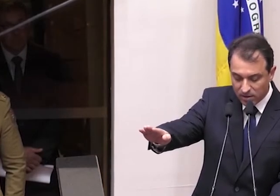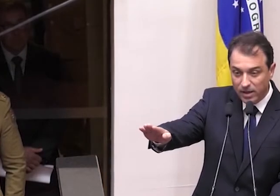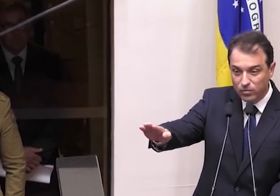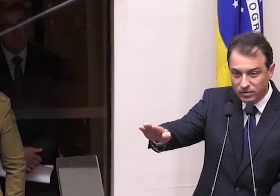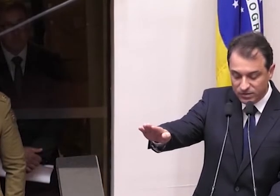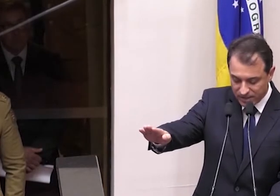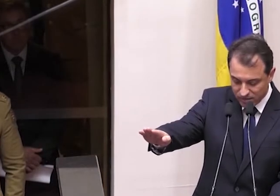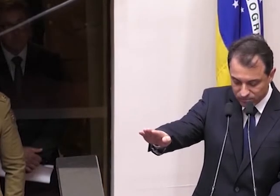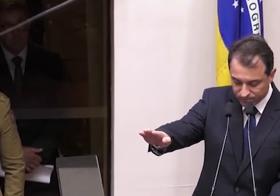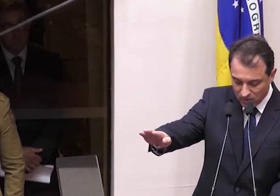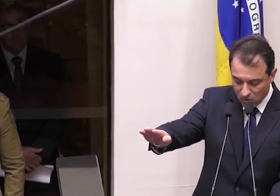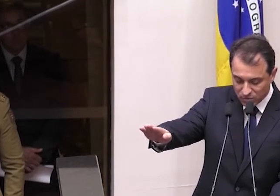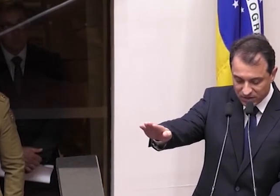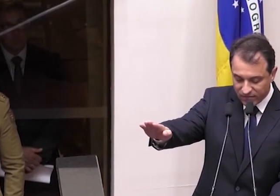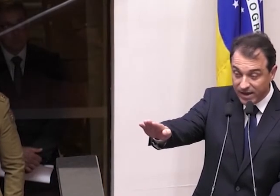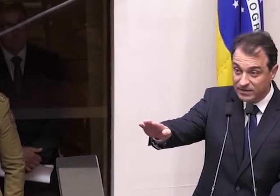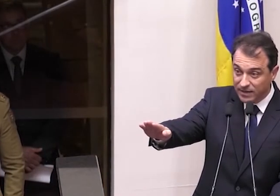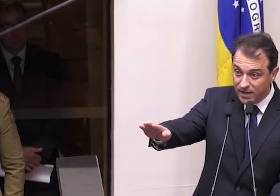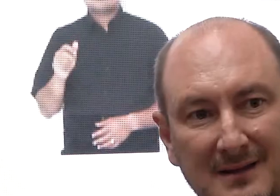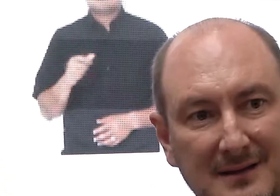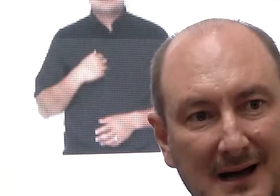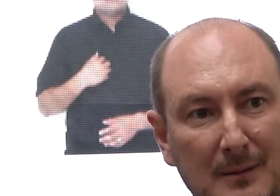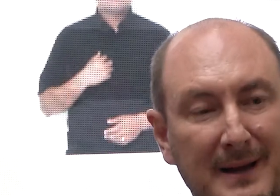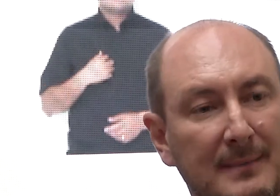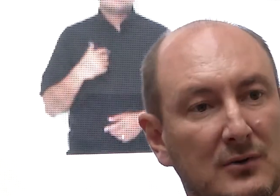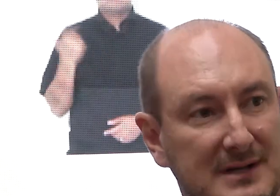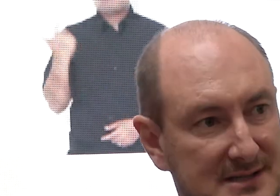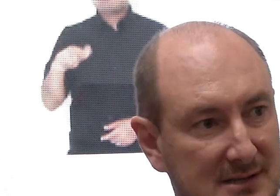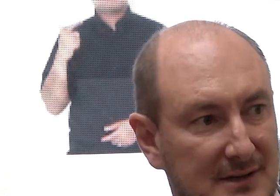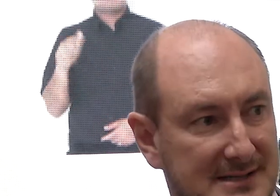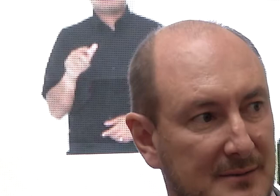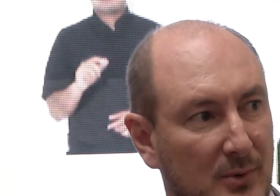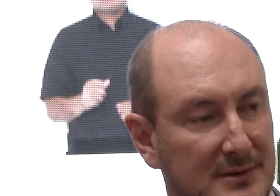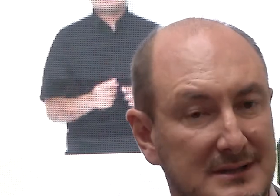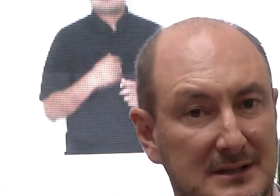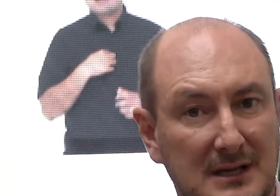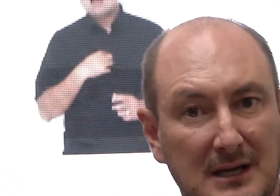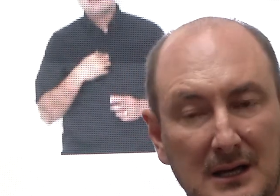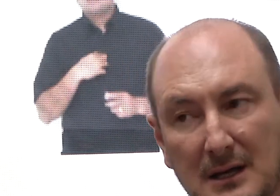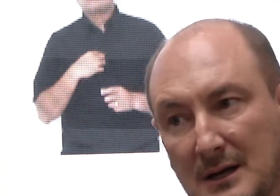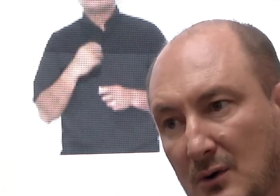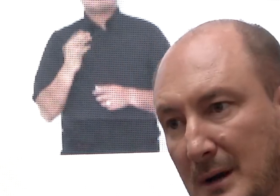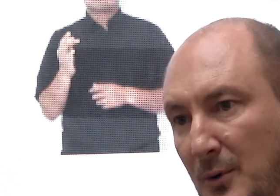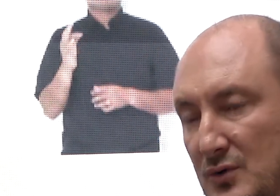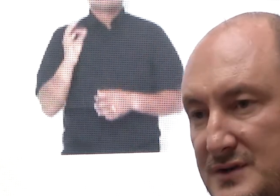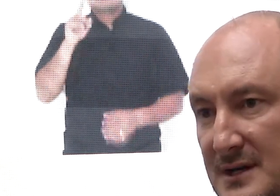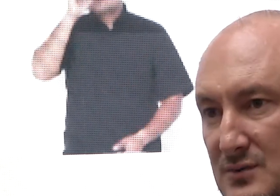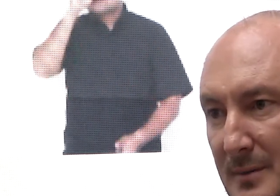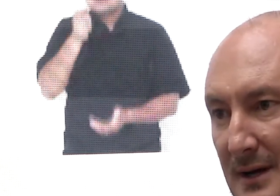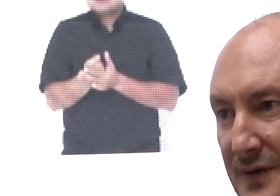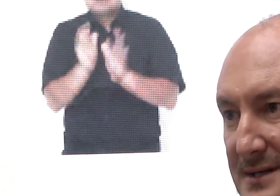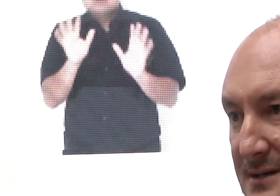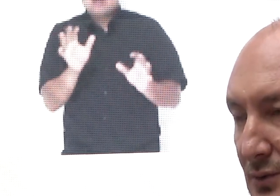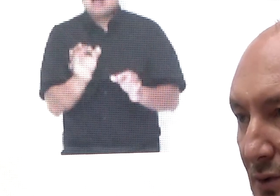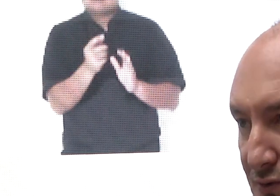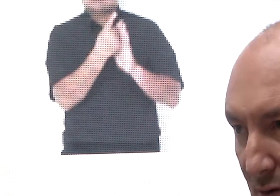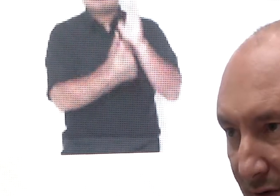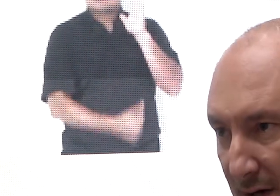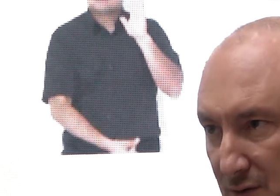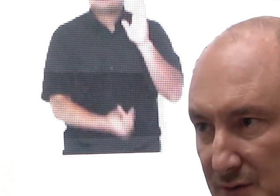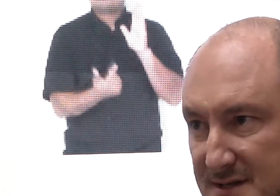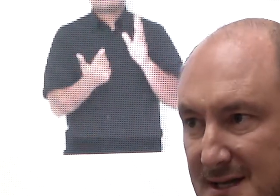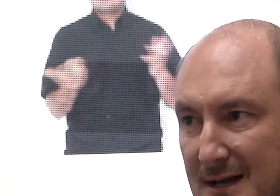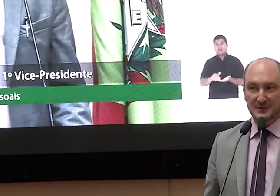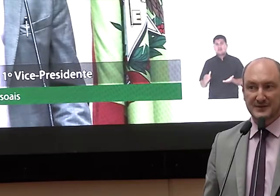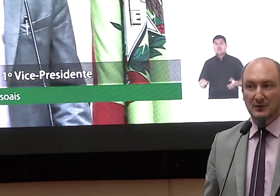transmissão do cargo de chefe do Poder Executivo ocorre as duas horas da tarde na casa da Agronômica o evento